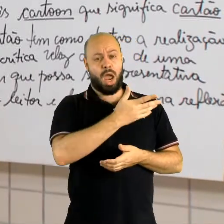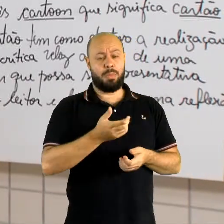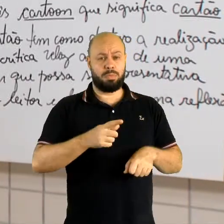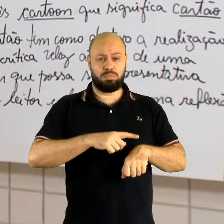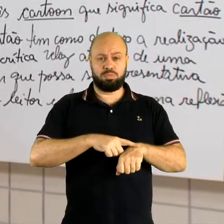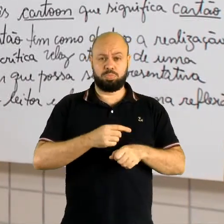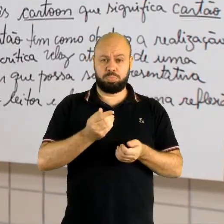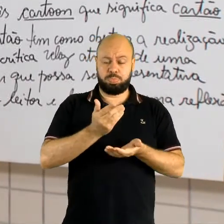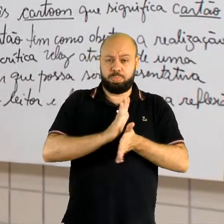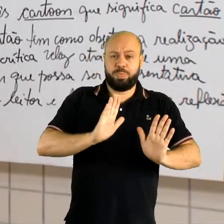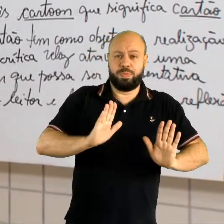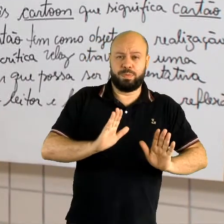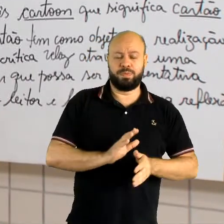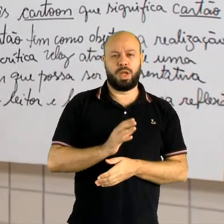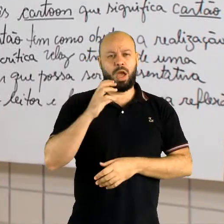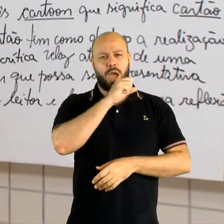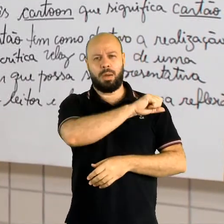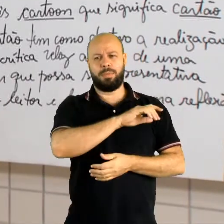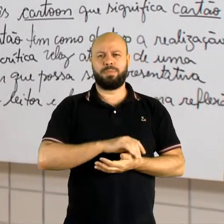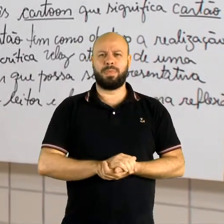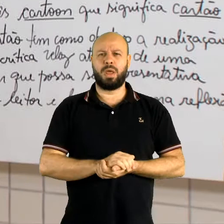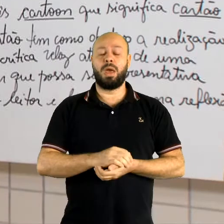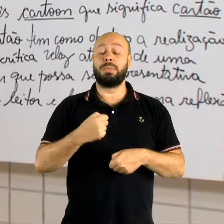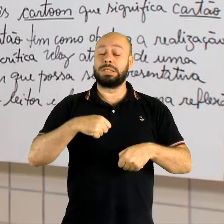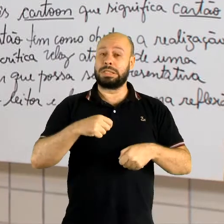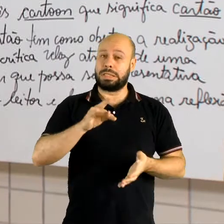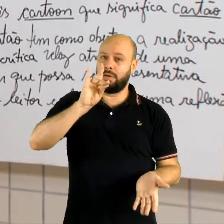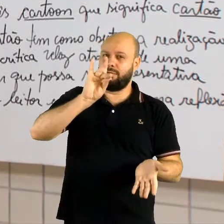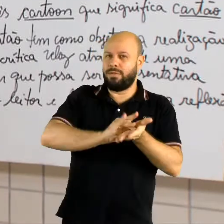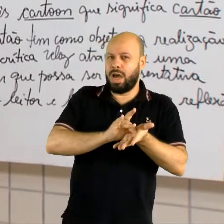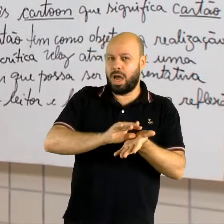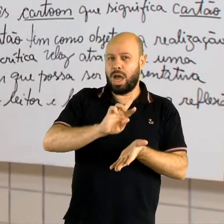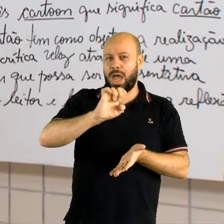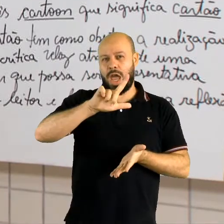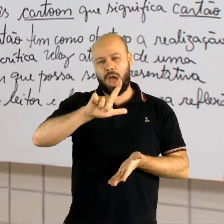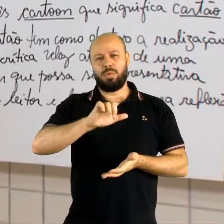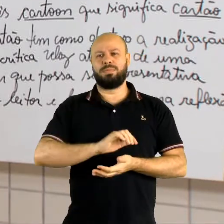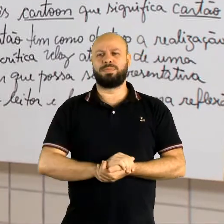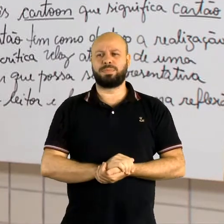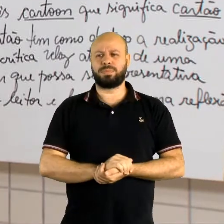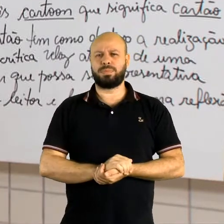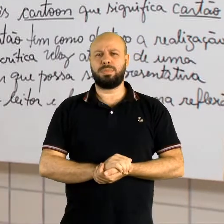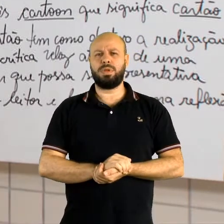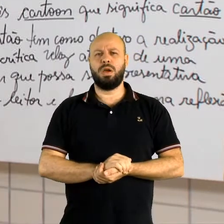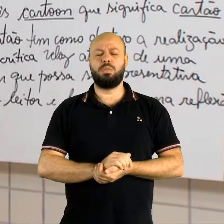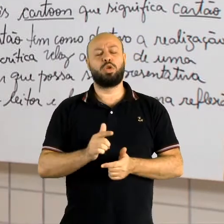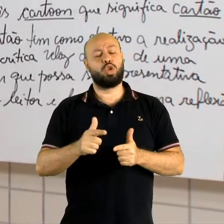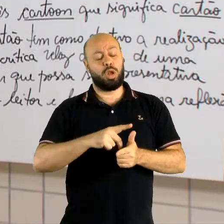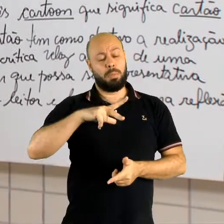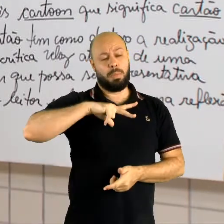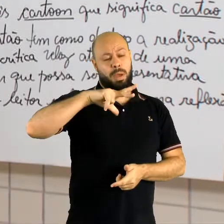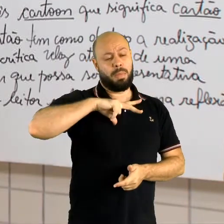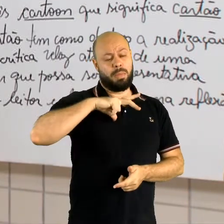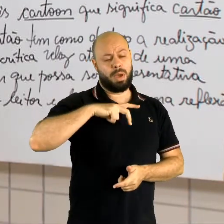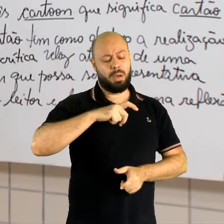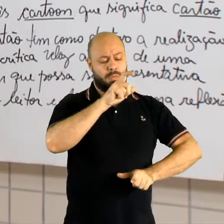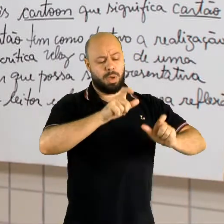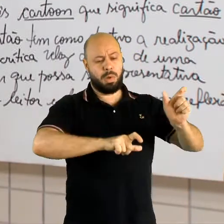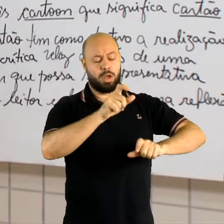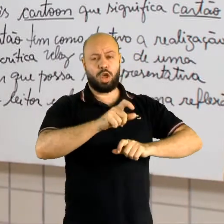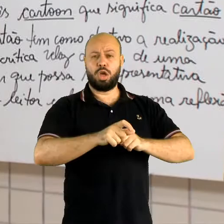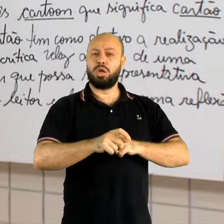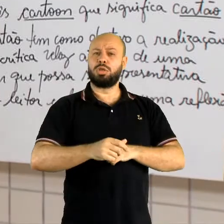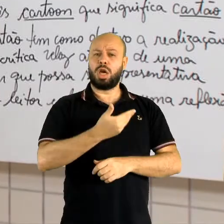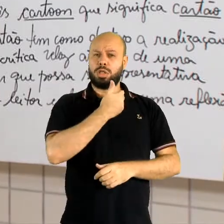de contextualização, precisa acontecer um fato, real, situações particulares e personagens